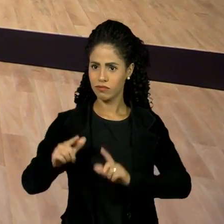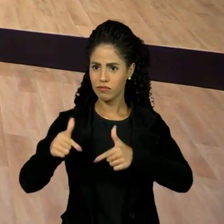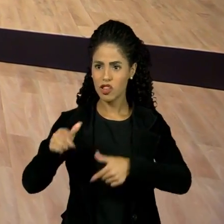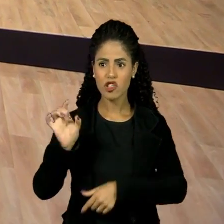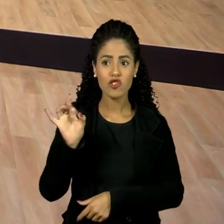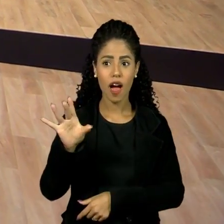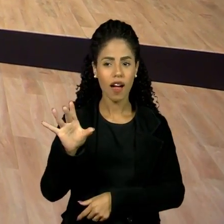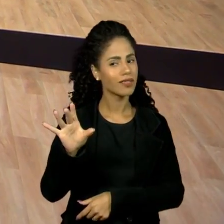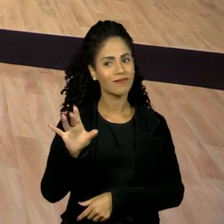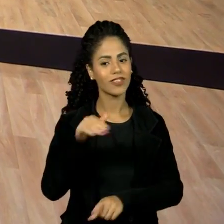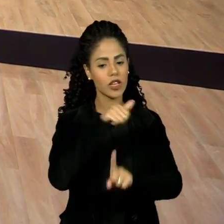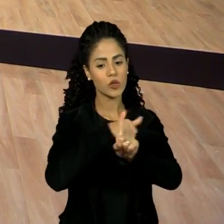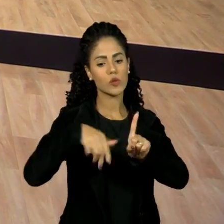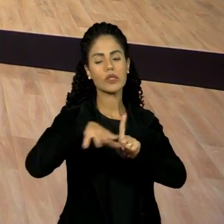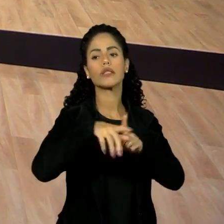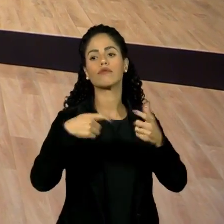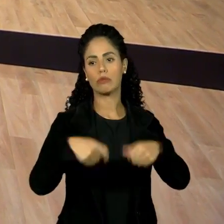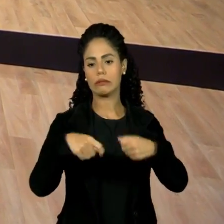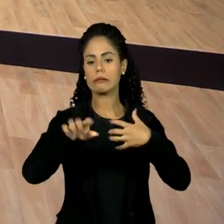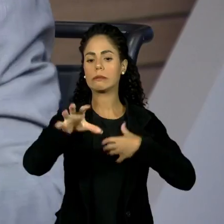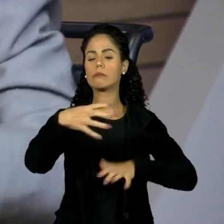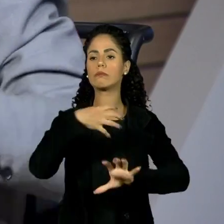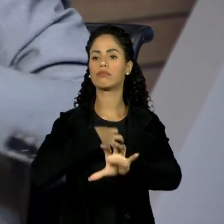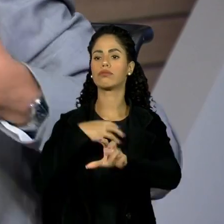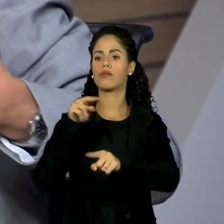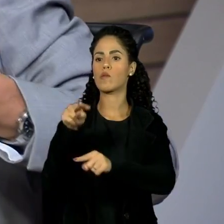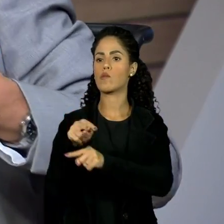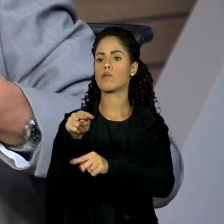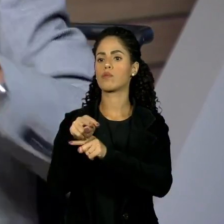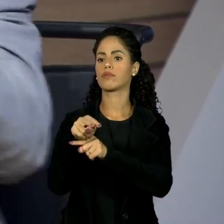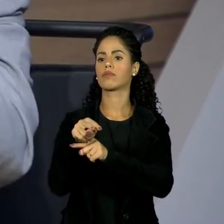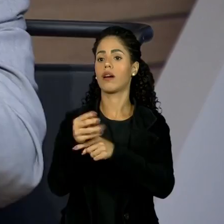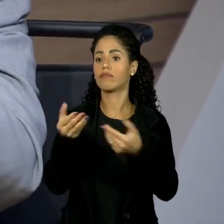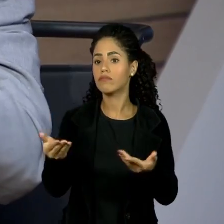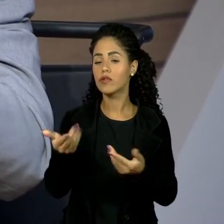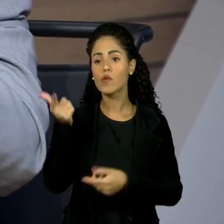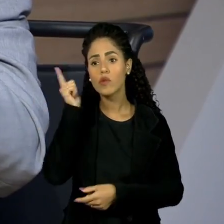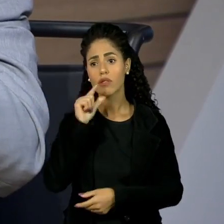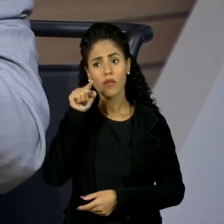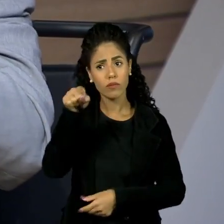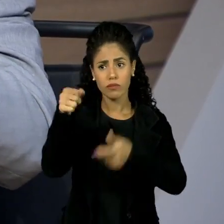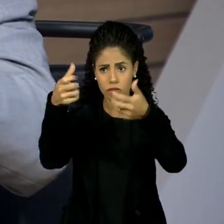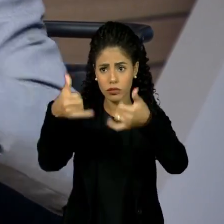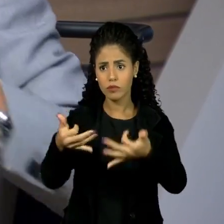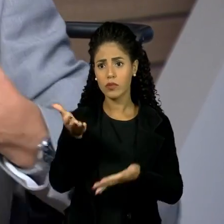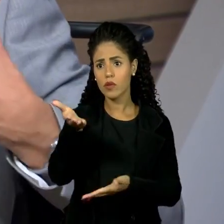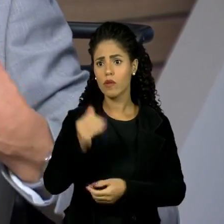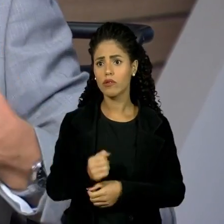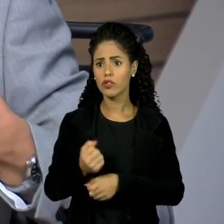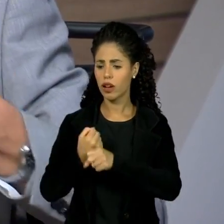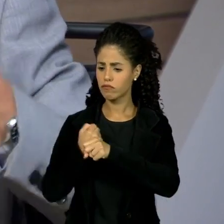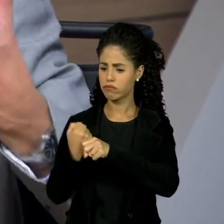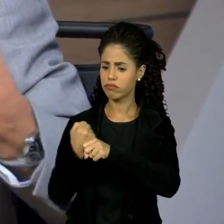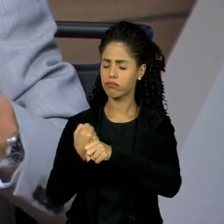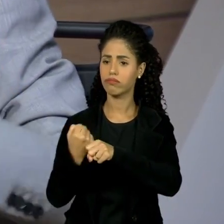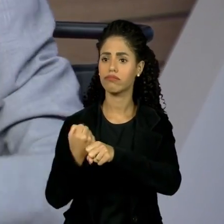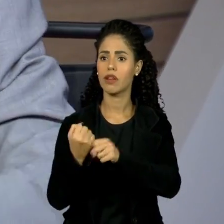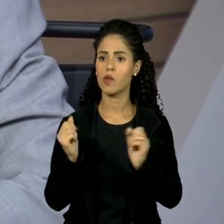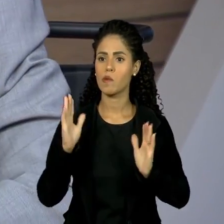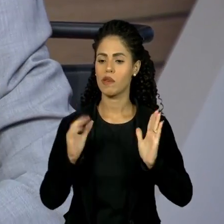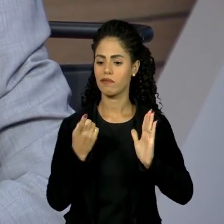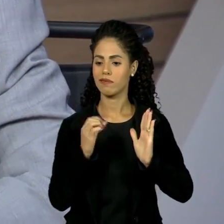para a sociedade no geral. Abraçar a grande conquista, como você falou, dos últimos 100 anos, que é